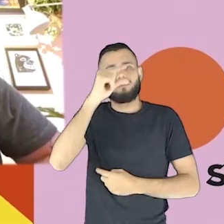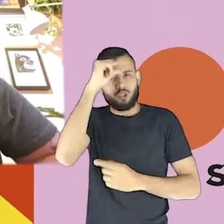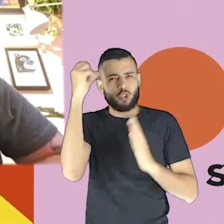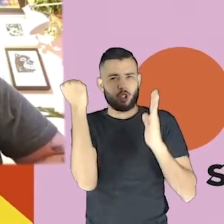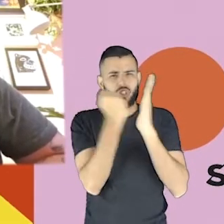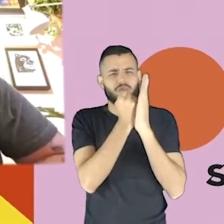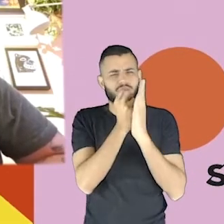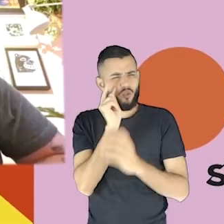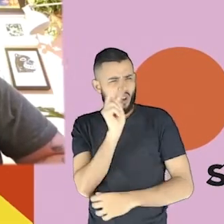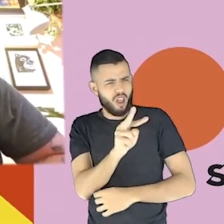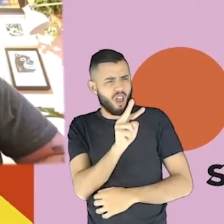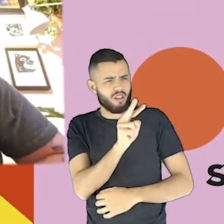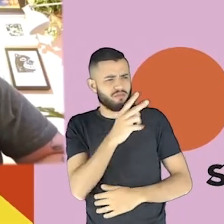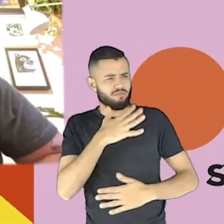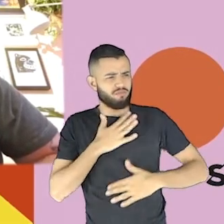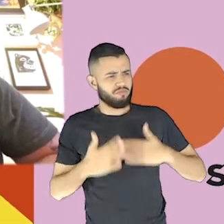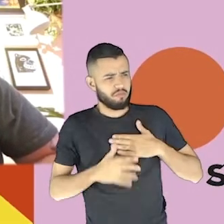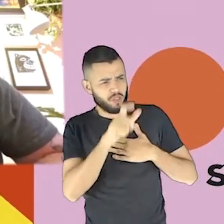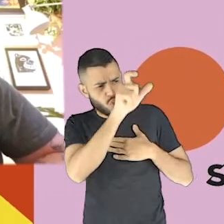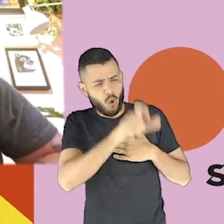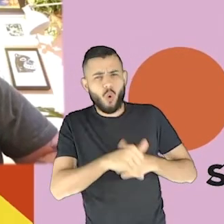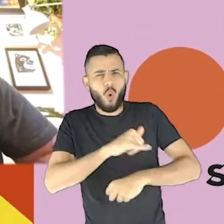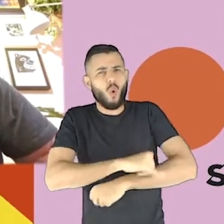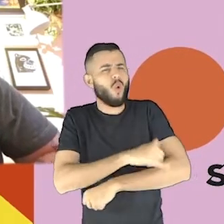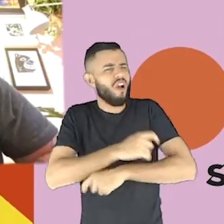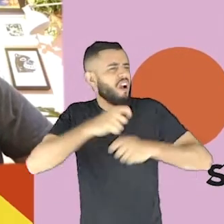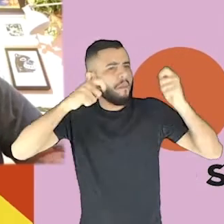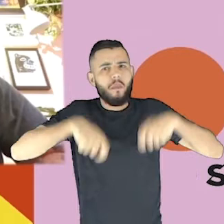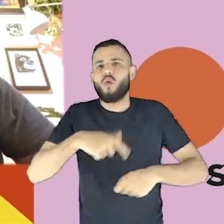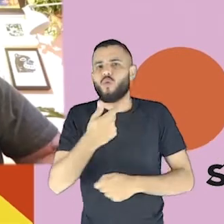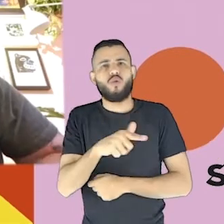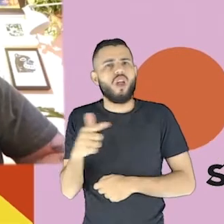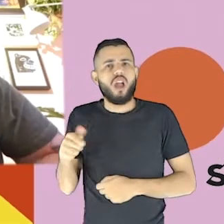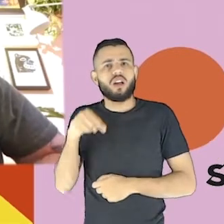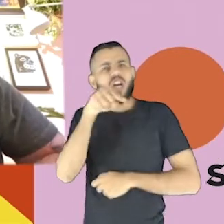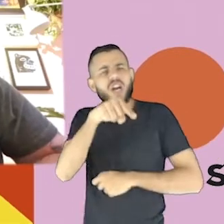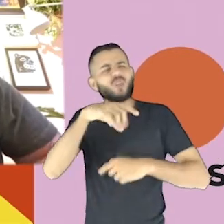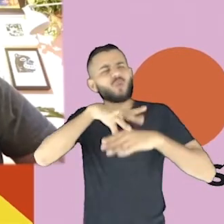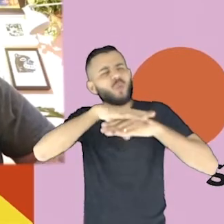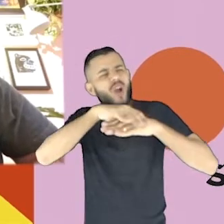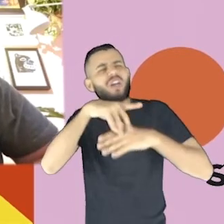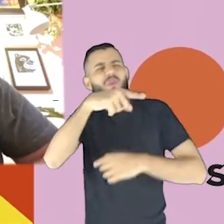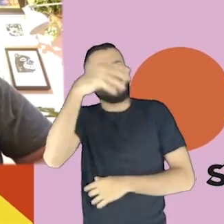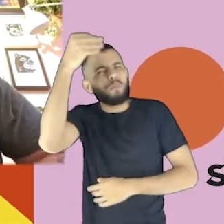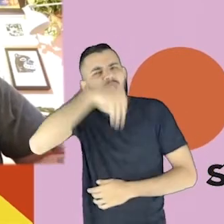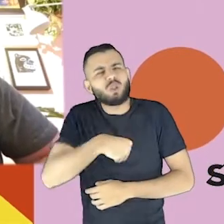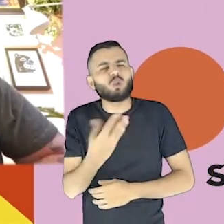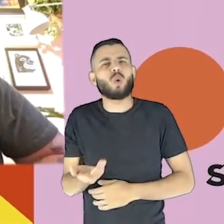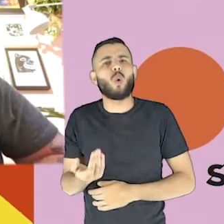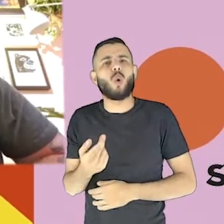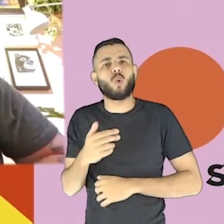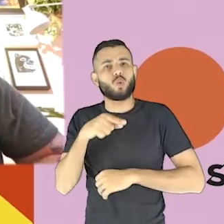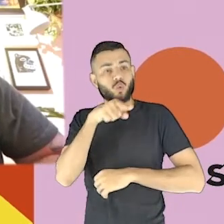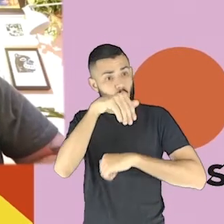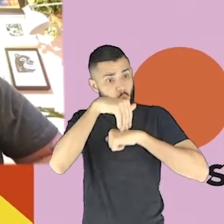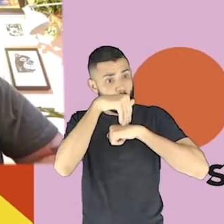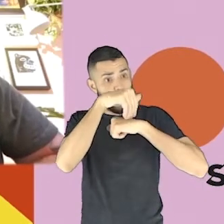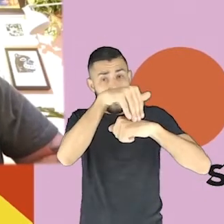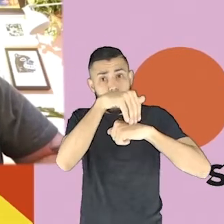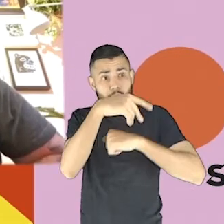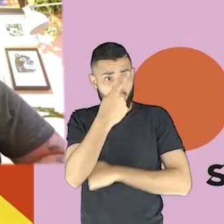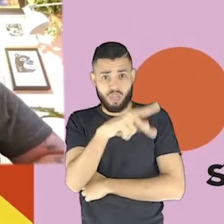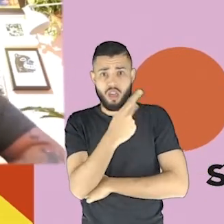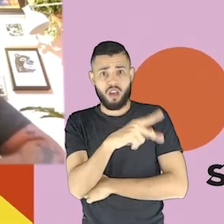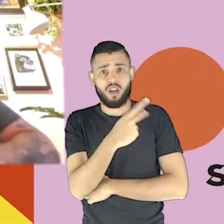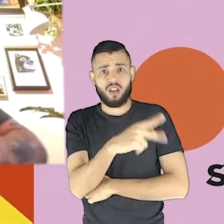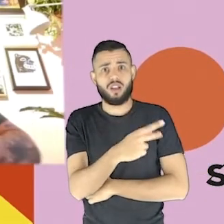para aquele corpo gordo e você acha que aquele corpo não é capaz, que aquele corpo é doente, que aquele corpo é preguiçoso, que aquele corpo é culpado